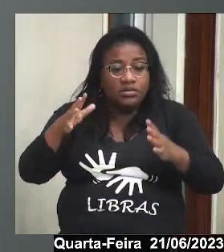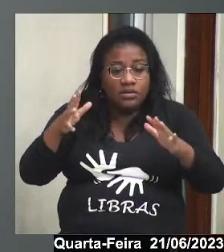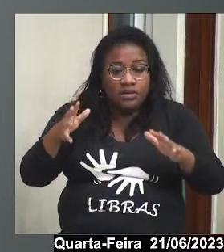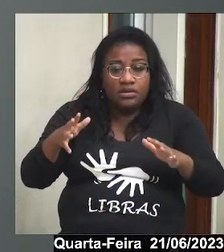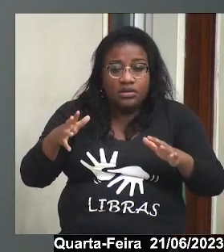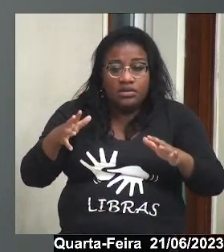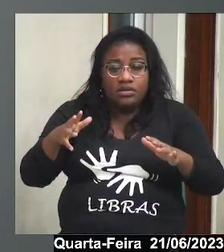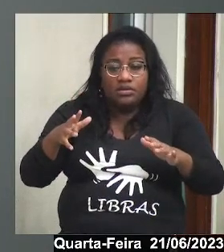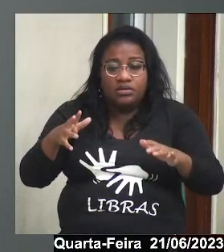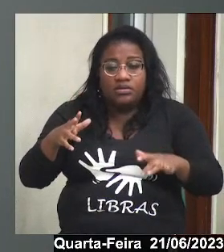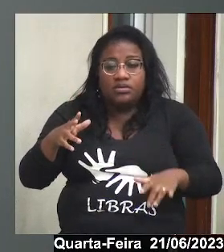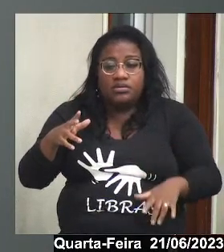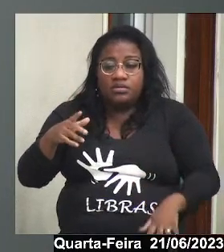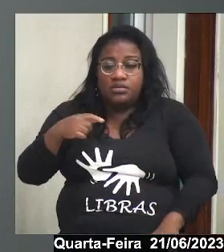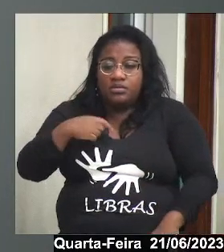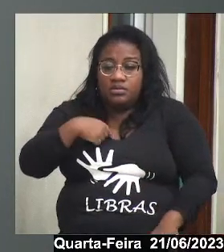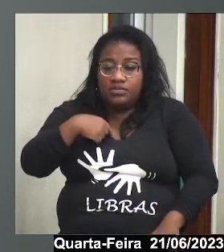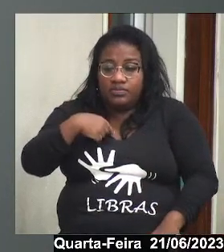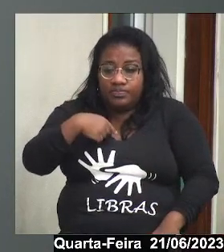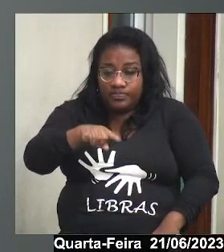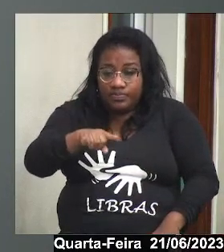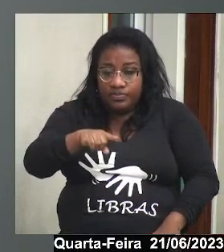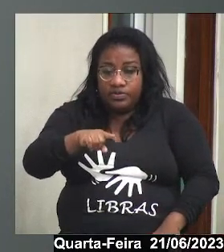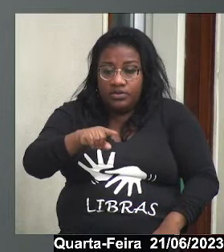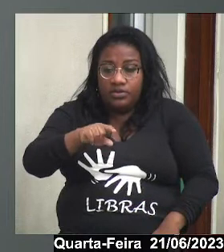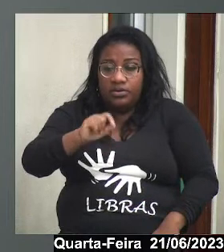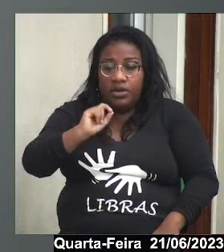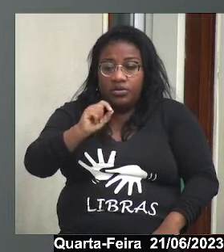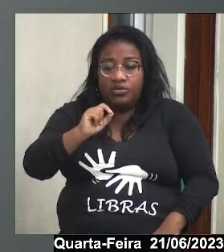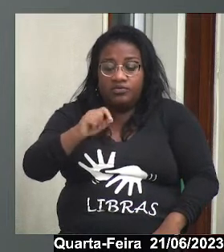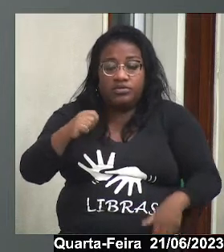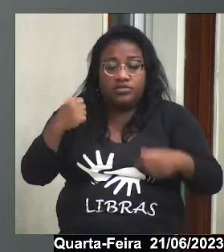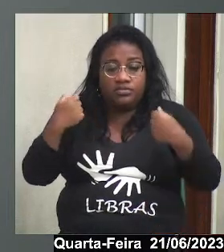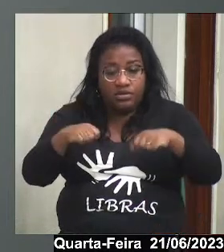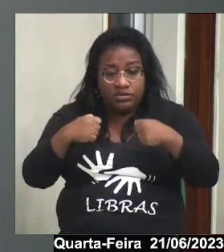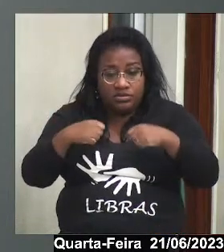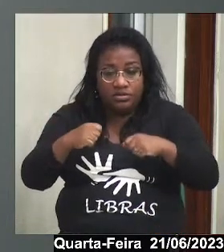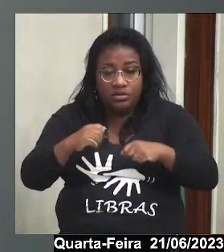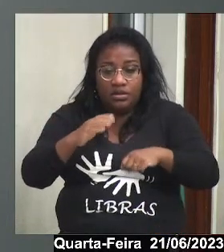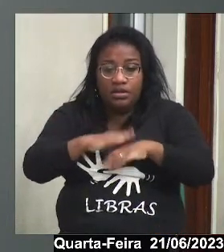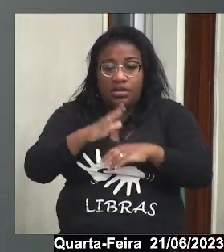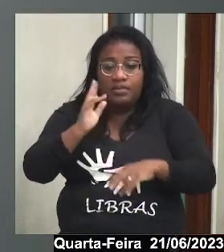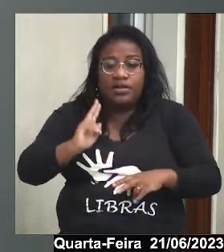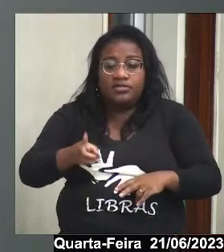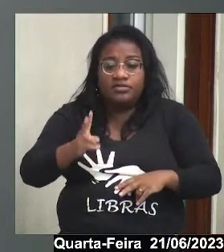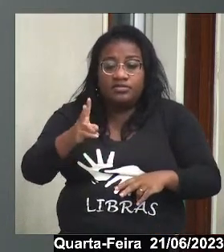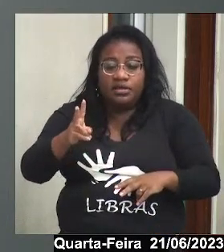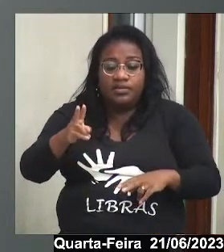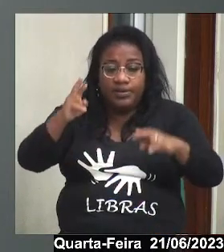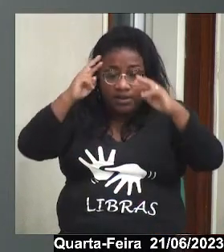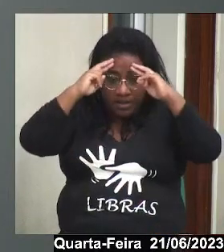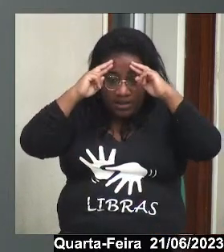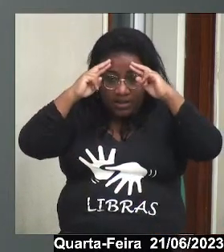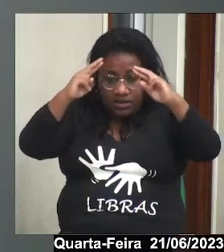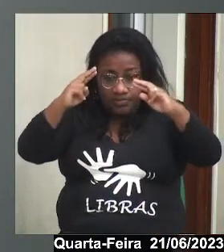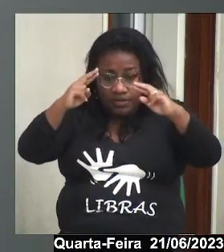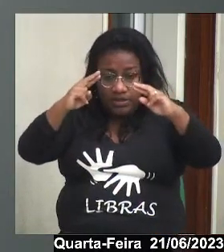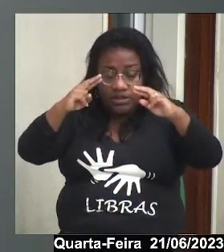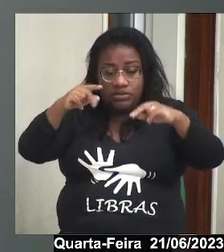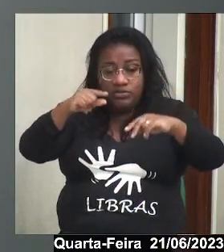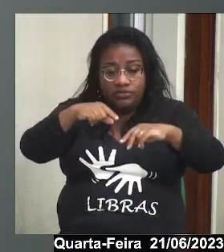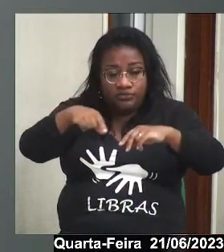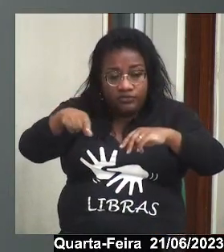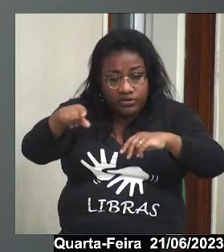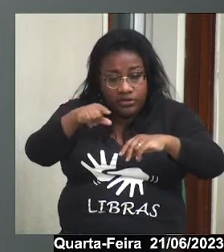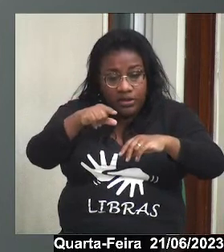solução que vá ao encontro das necessidades do município, mas sempre respeitando o artesão, respeitando